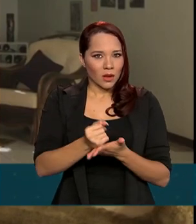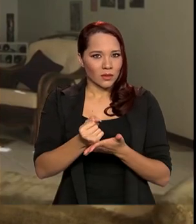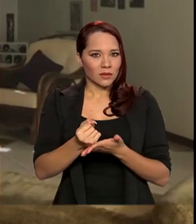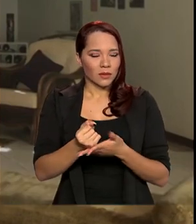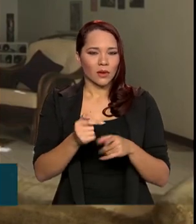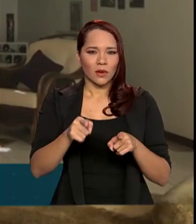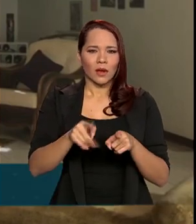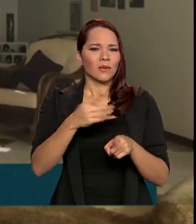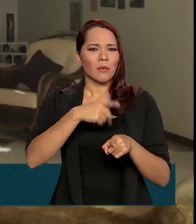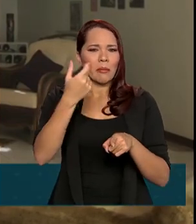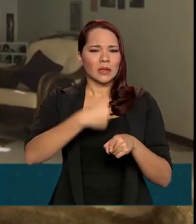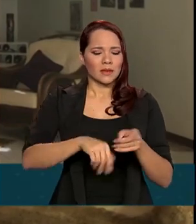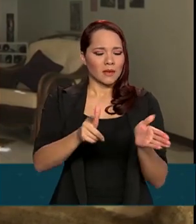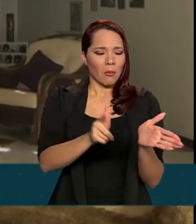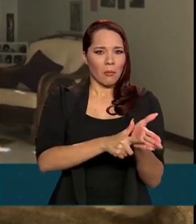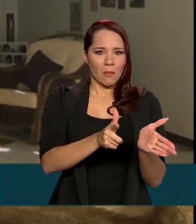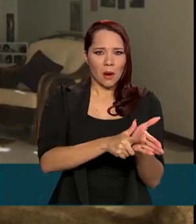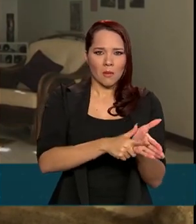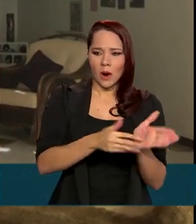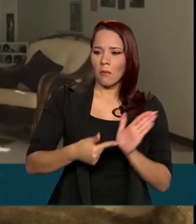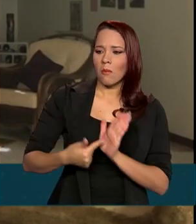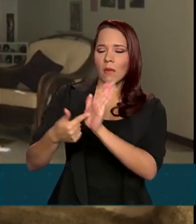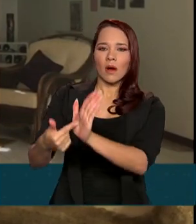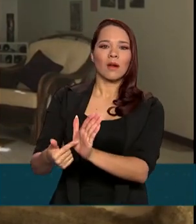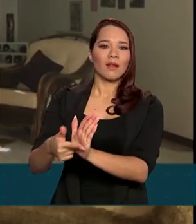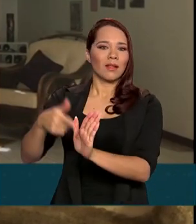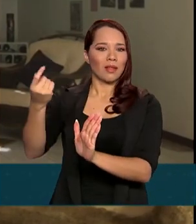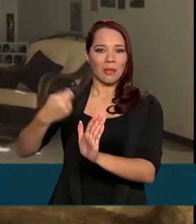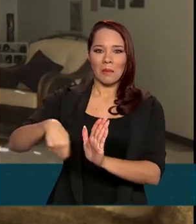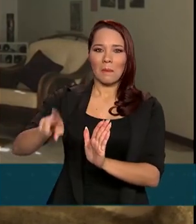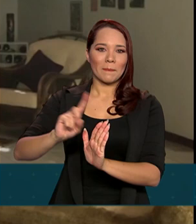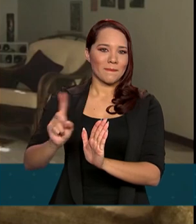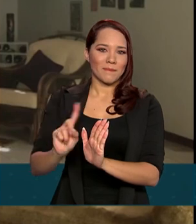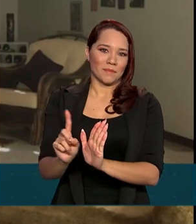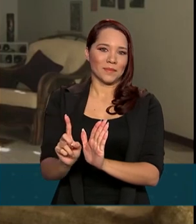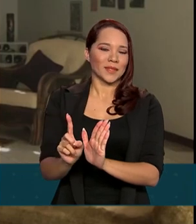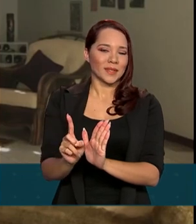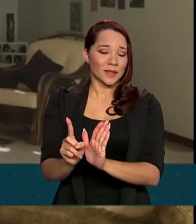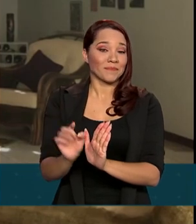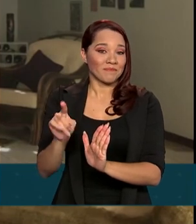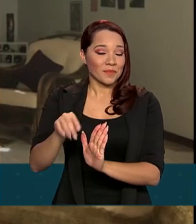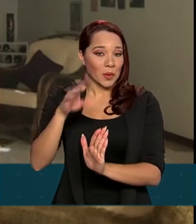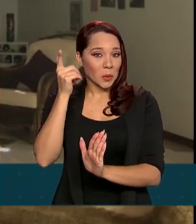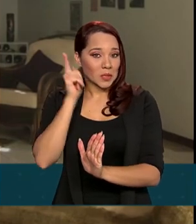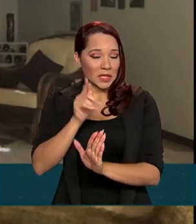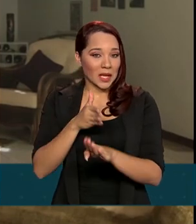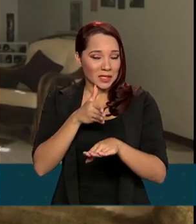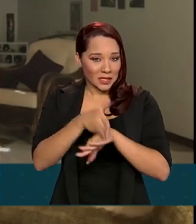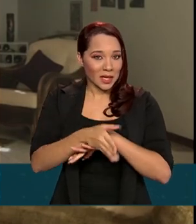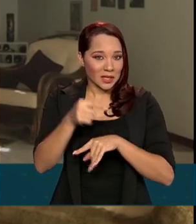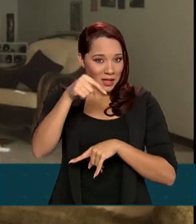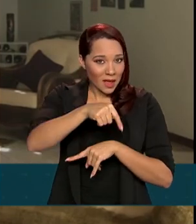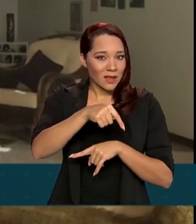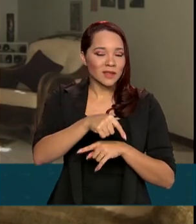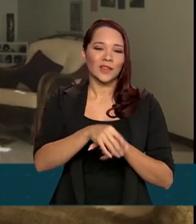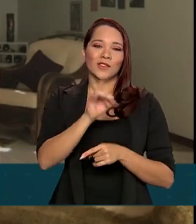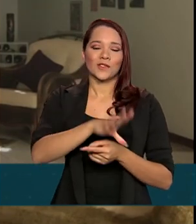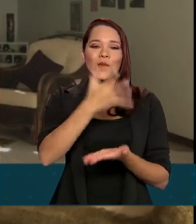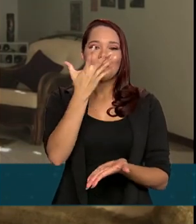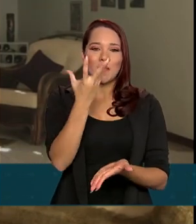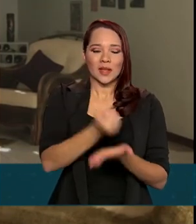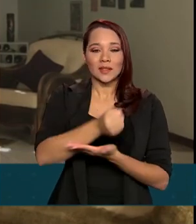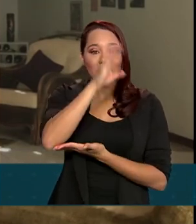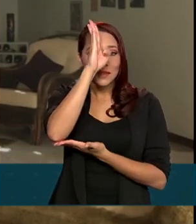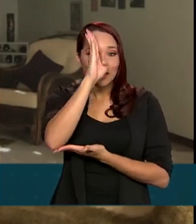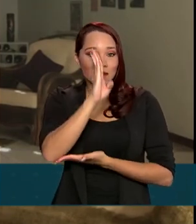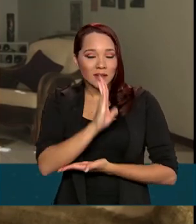trabalhador não precisa mais apresentar esse documento de papel. Para ter acesso à ferramenta, é só baixar de